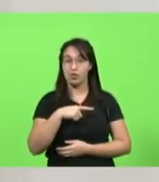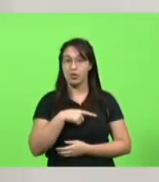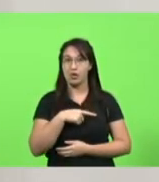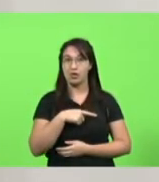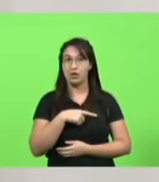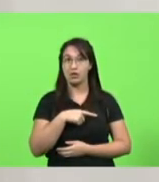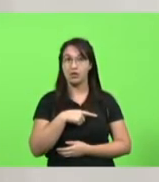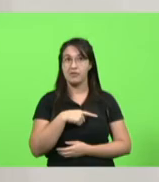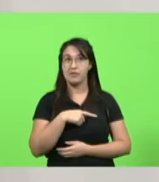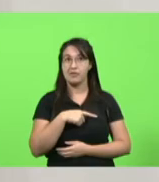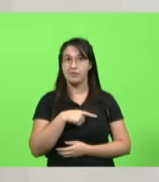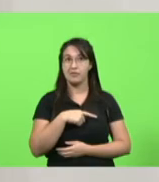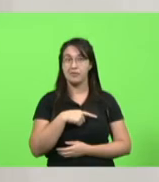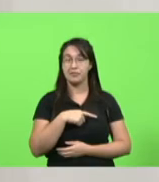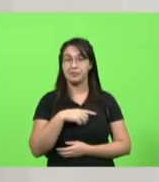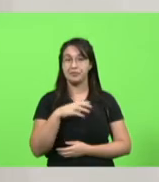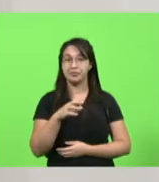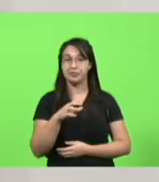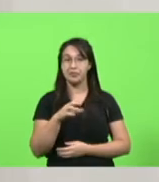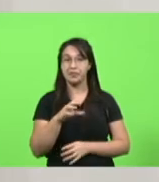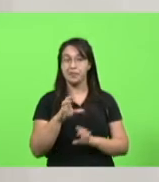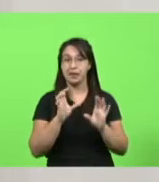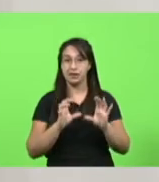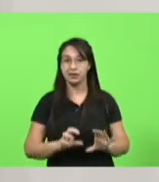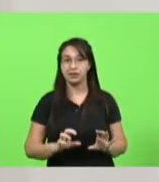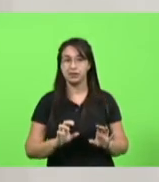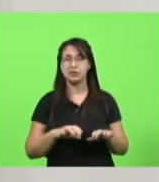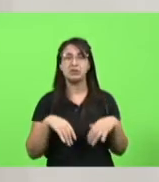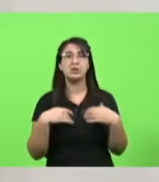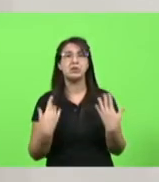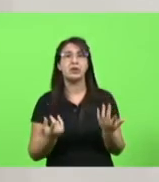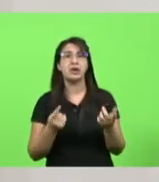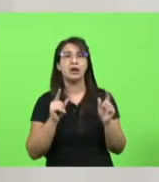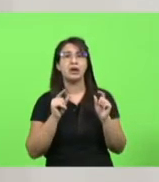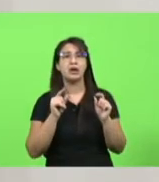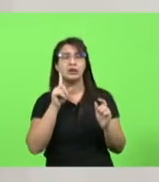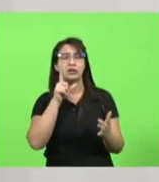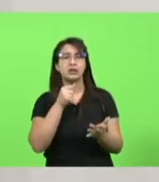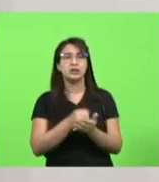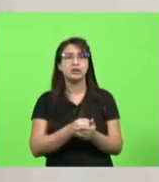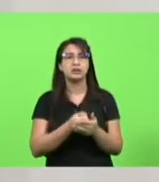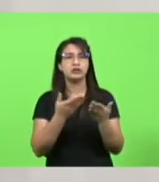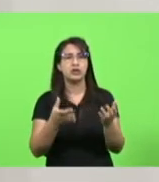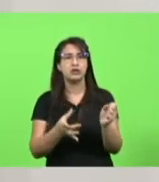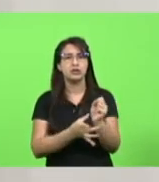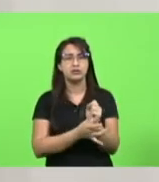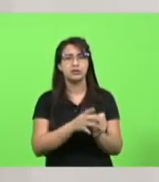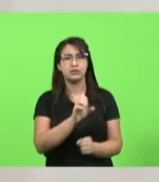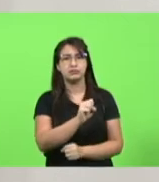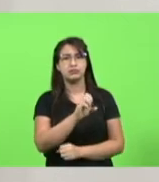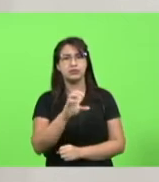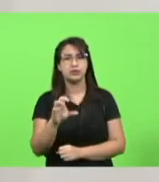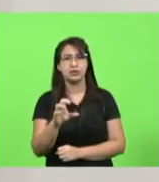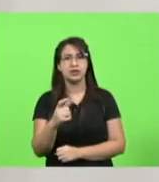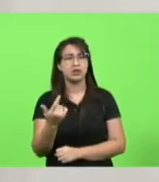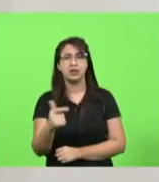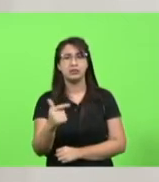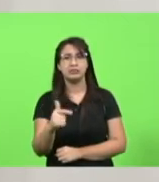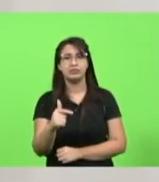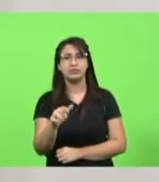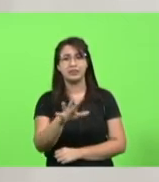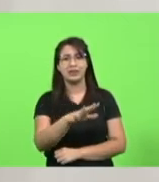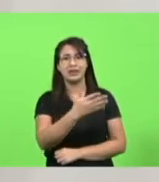a porta da cidadania, quais alternativas em garantir aos catarinenses que não possuem esses órgãos em